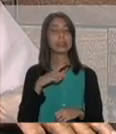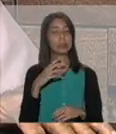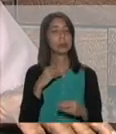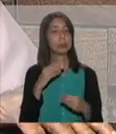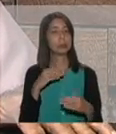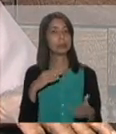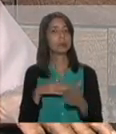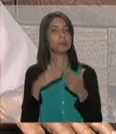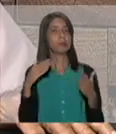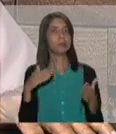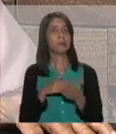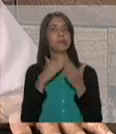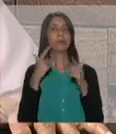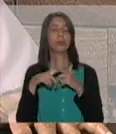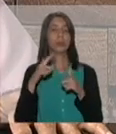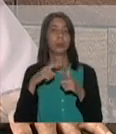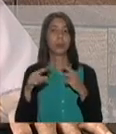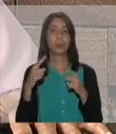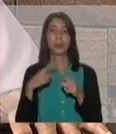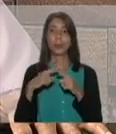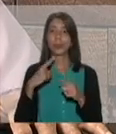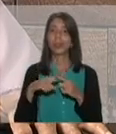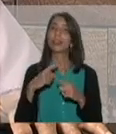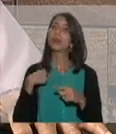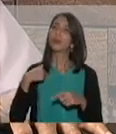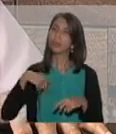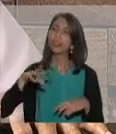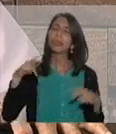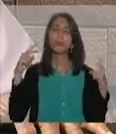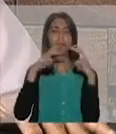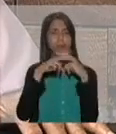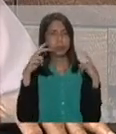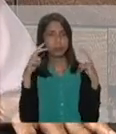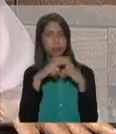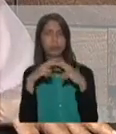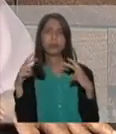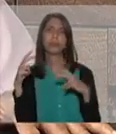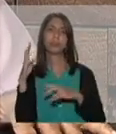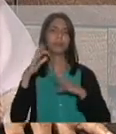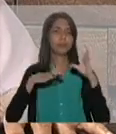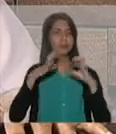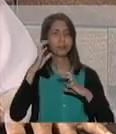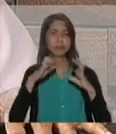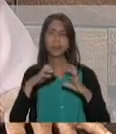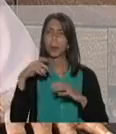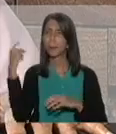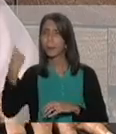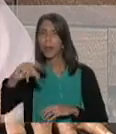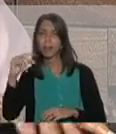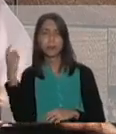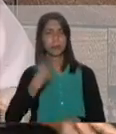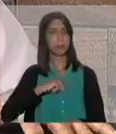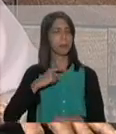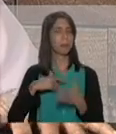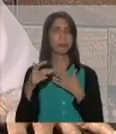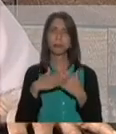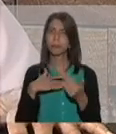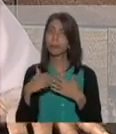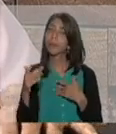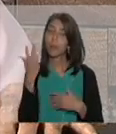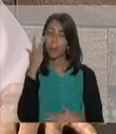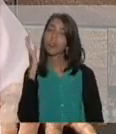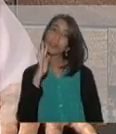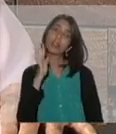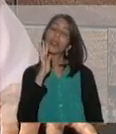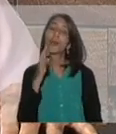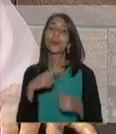Então eu tive muitos embates na escola, porque eu partia para a briga mesmo, ou para apanhar ou para